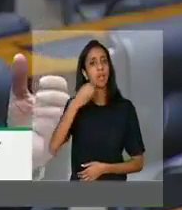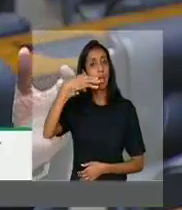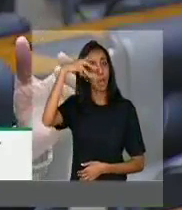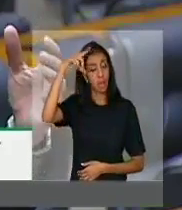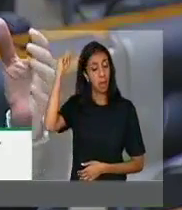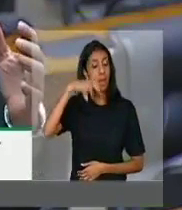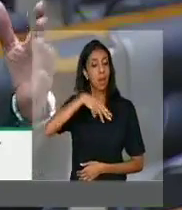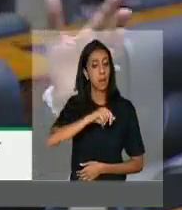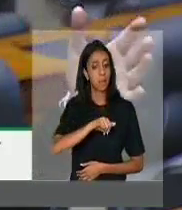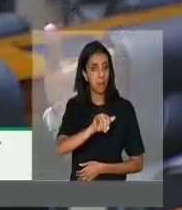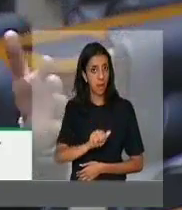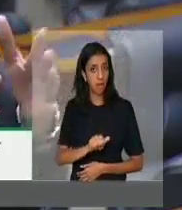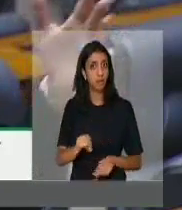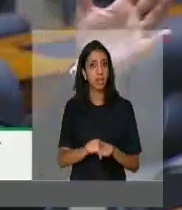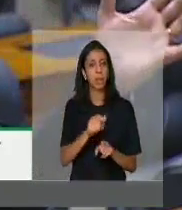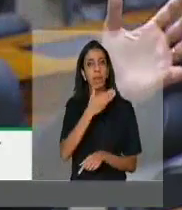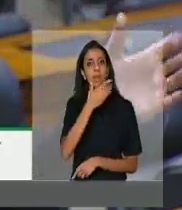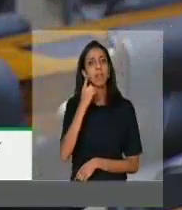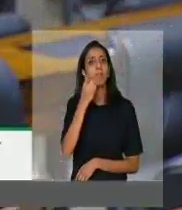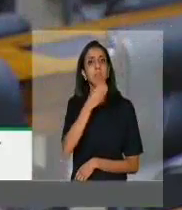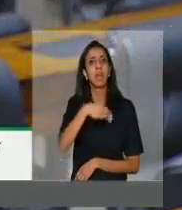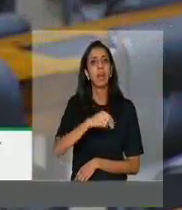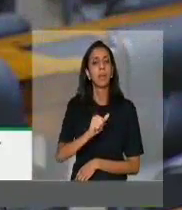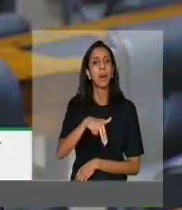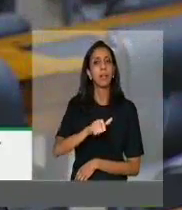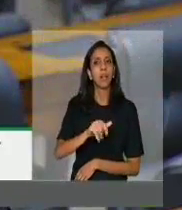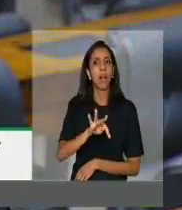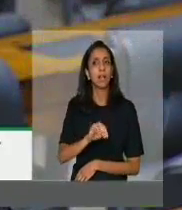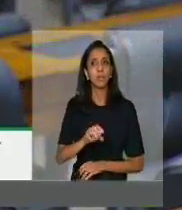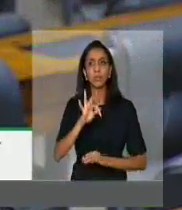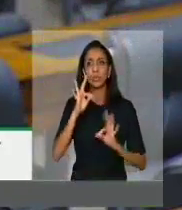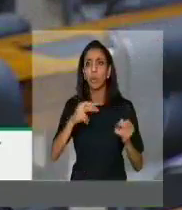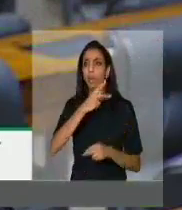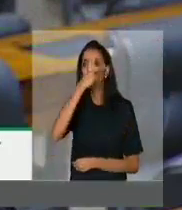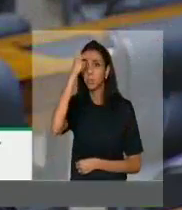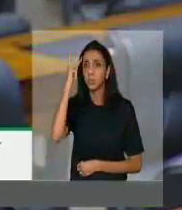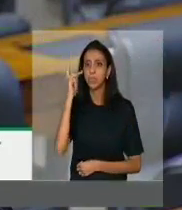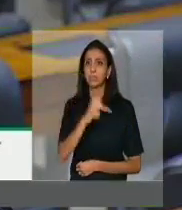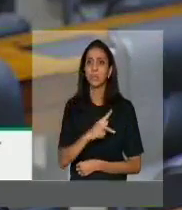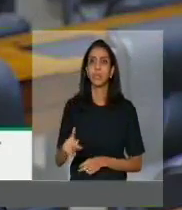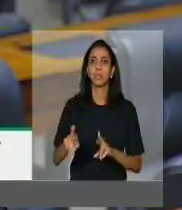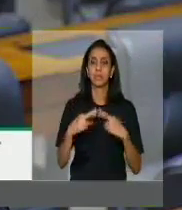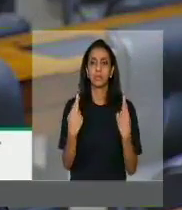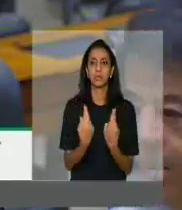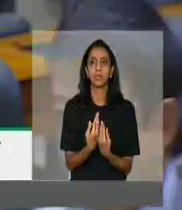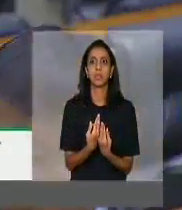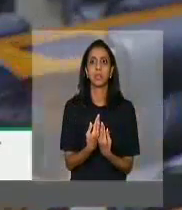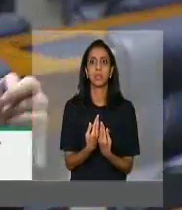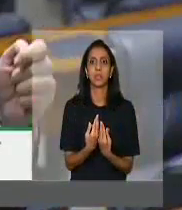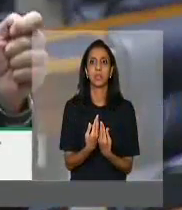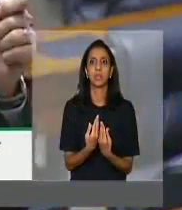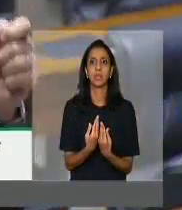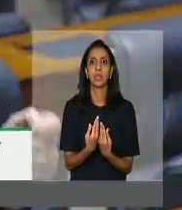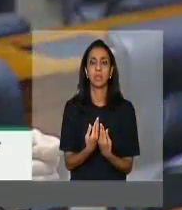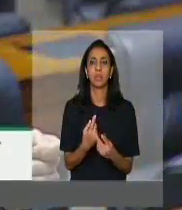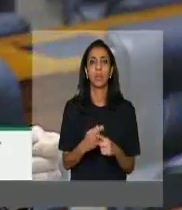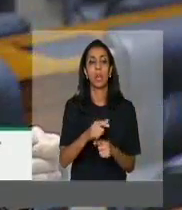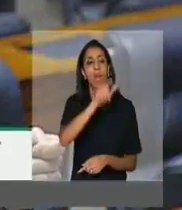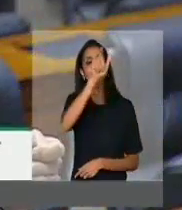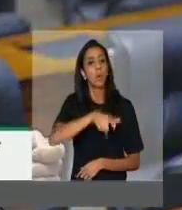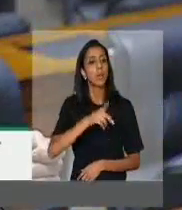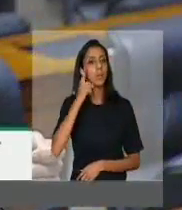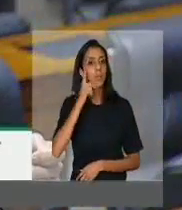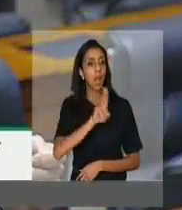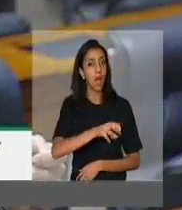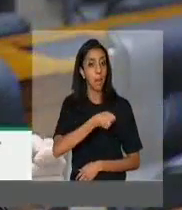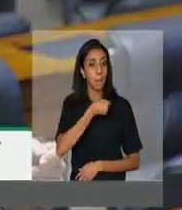e Manato, todos que ocupam essa mesa, que no momento que a pessoa, o deputado, usou a